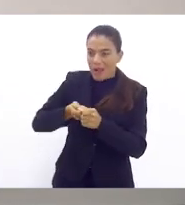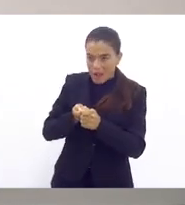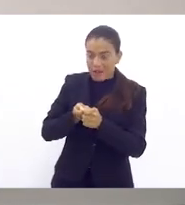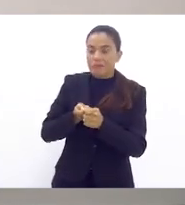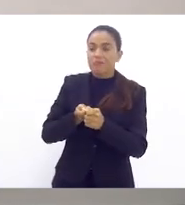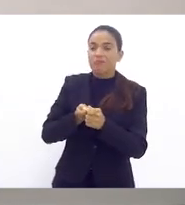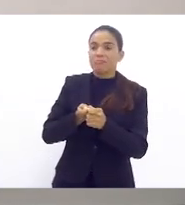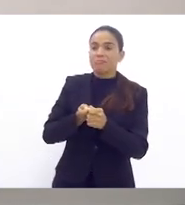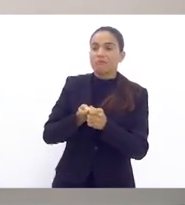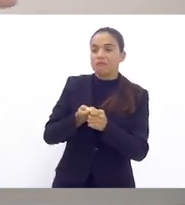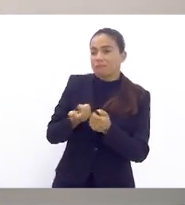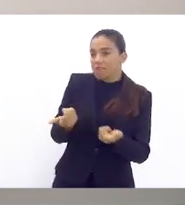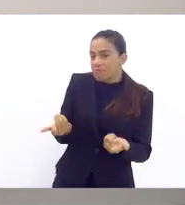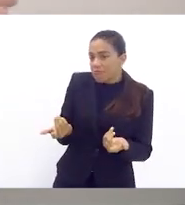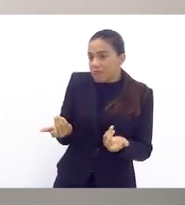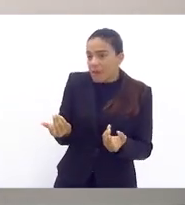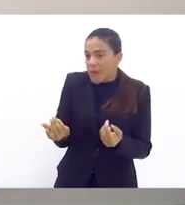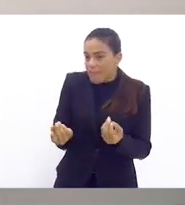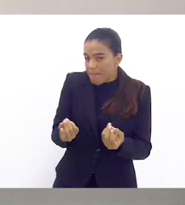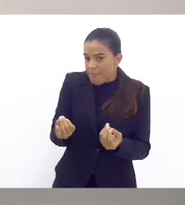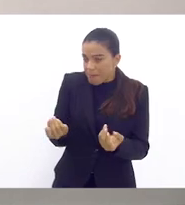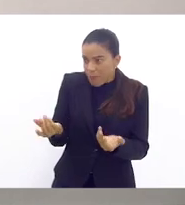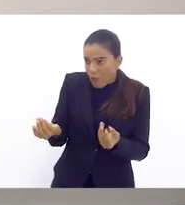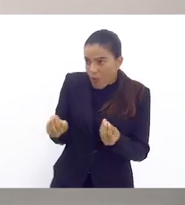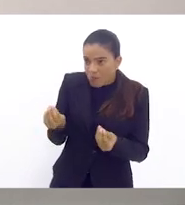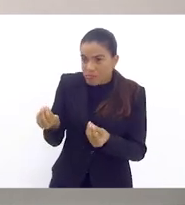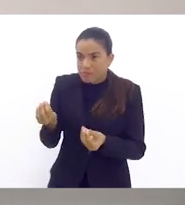venham para os falsificadores.